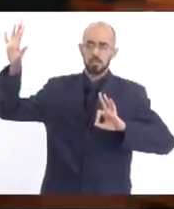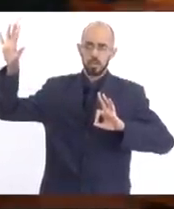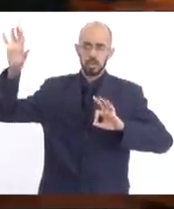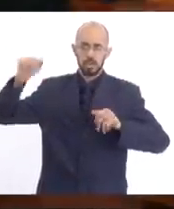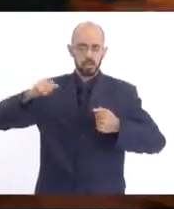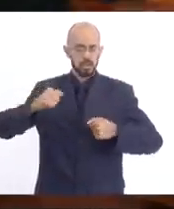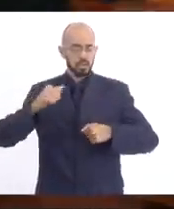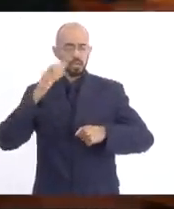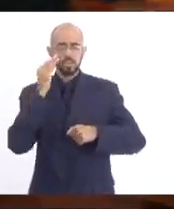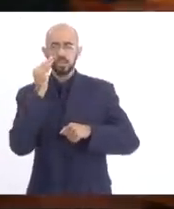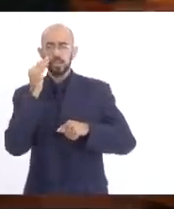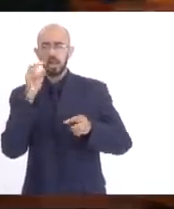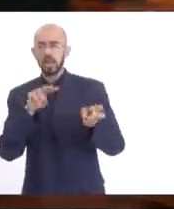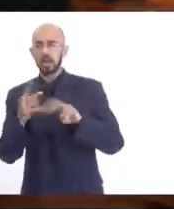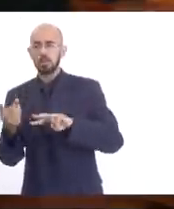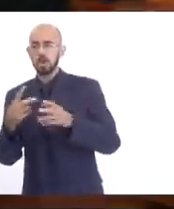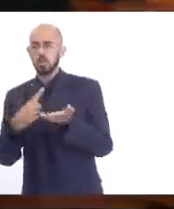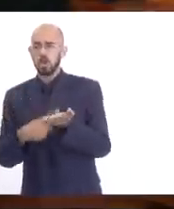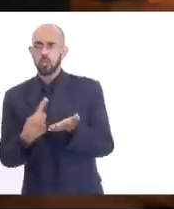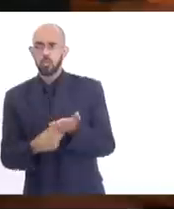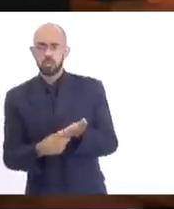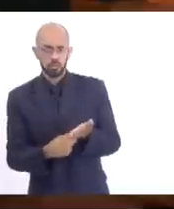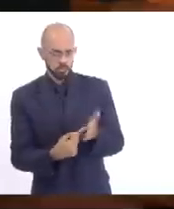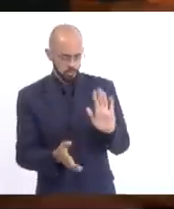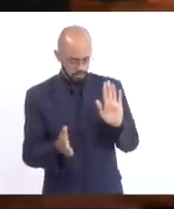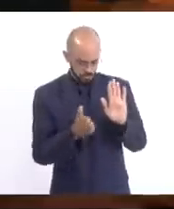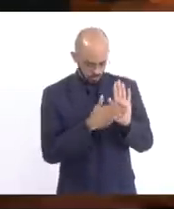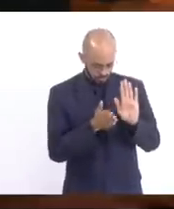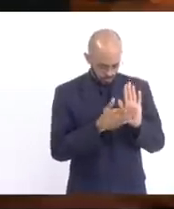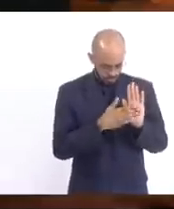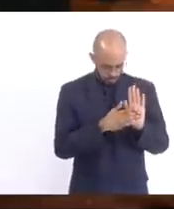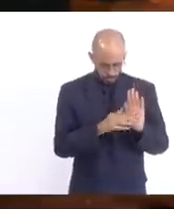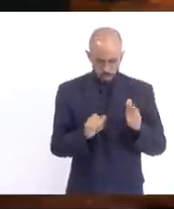acordo, Minqui. Deixa eu propor um acordo, por Vossa Excelência. Ok.